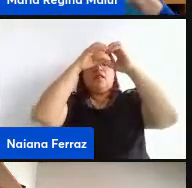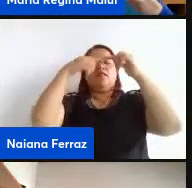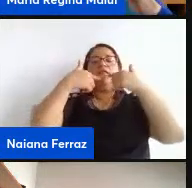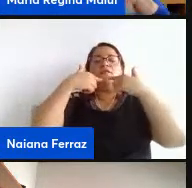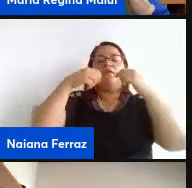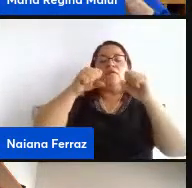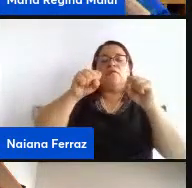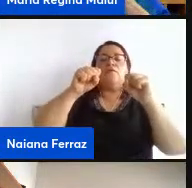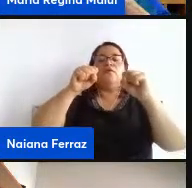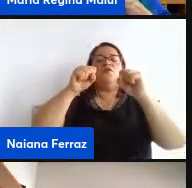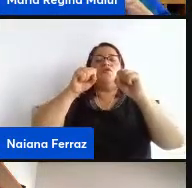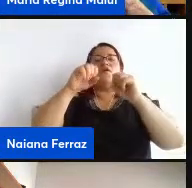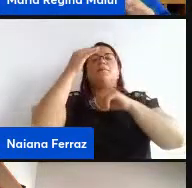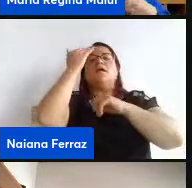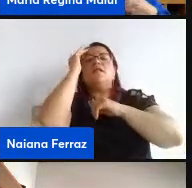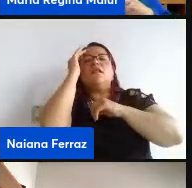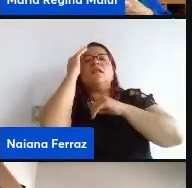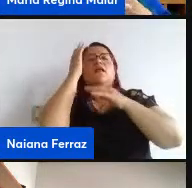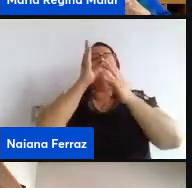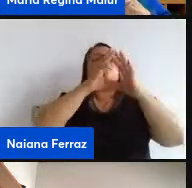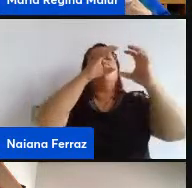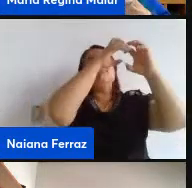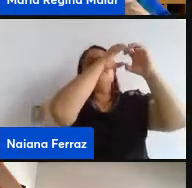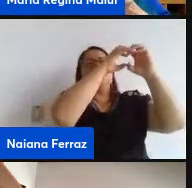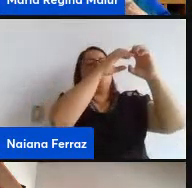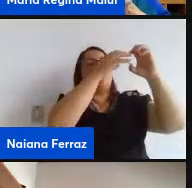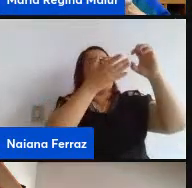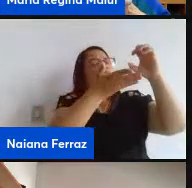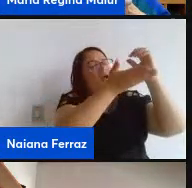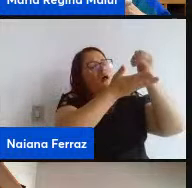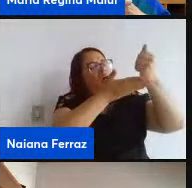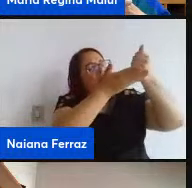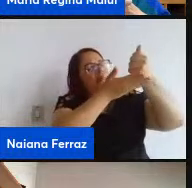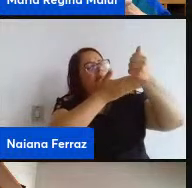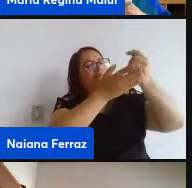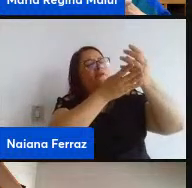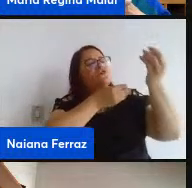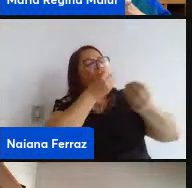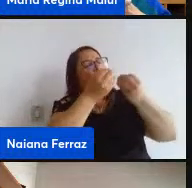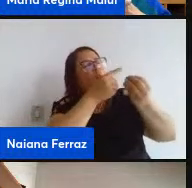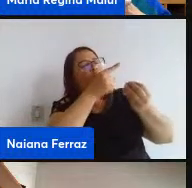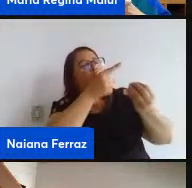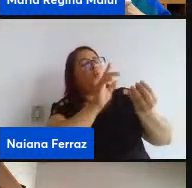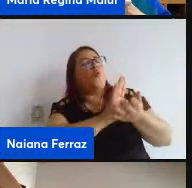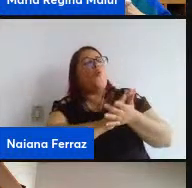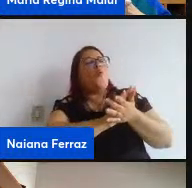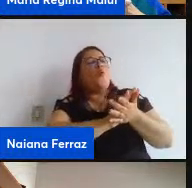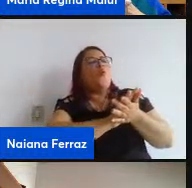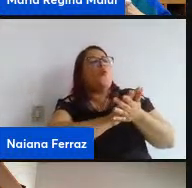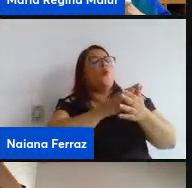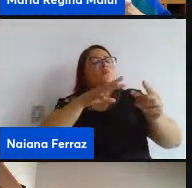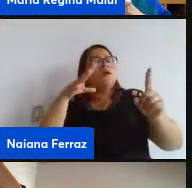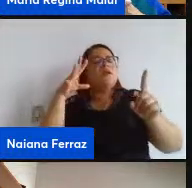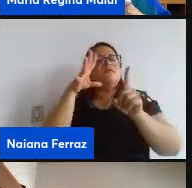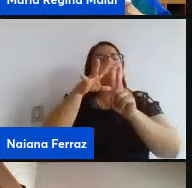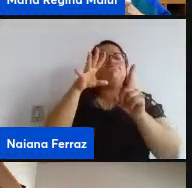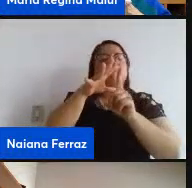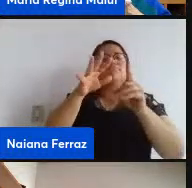cerebrais da linguagem, mas vendo principalmente como essas bases cerebrais ensejam uma estrutura